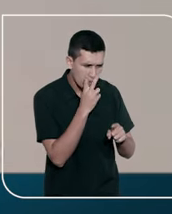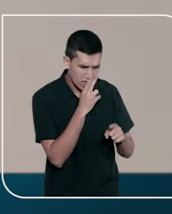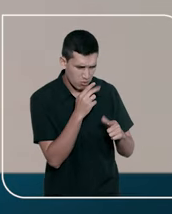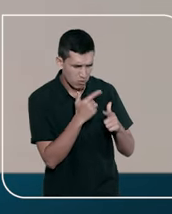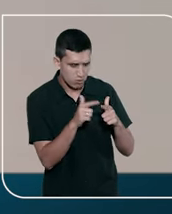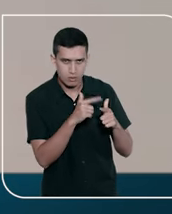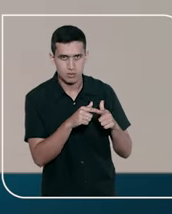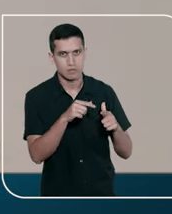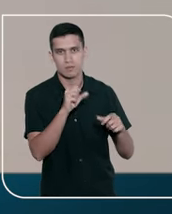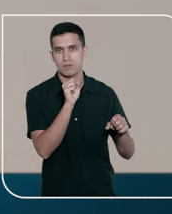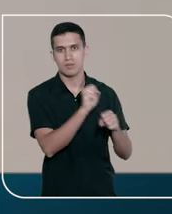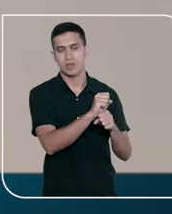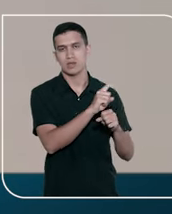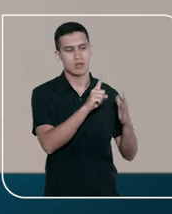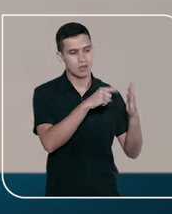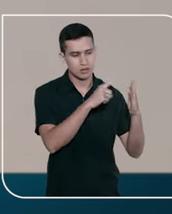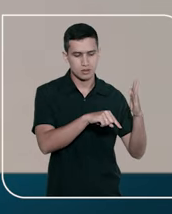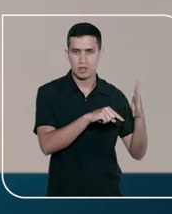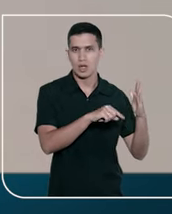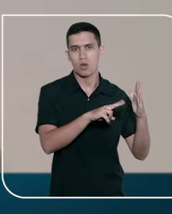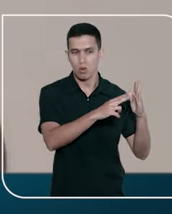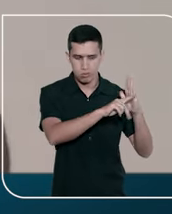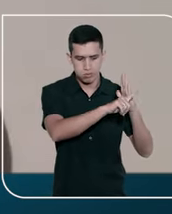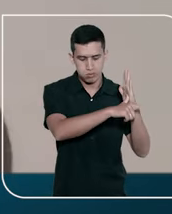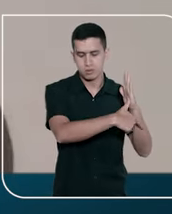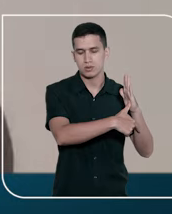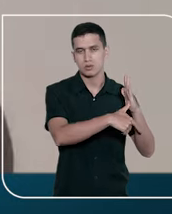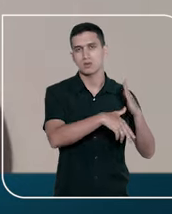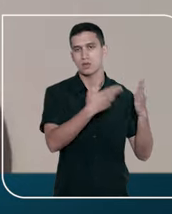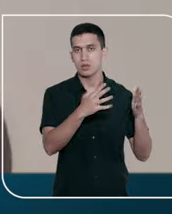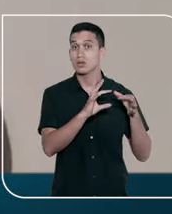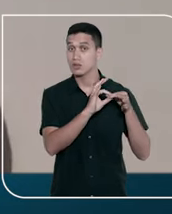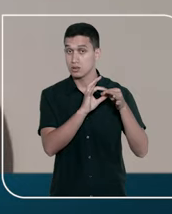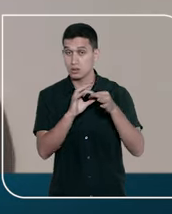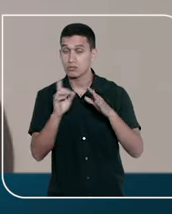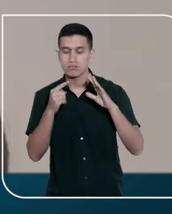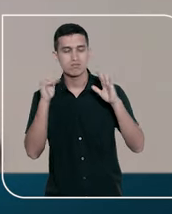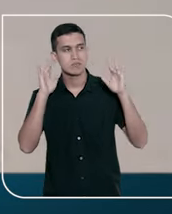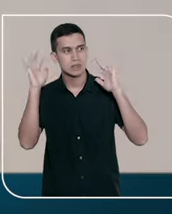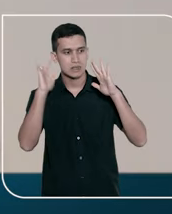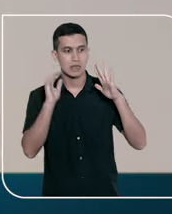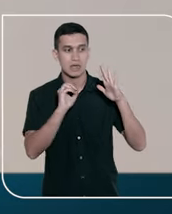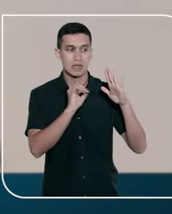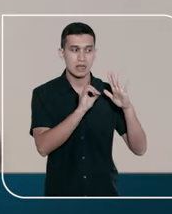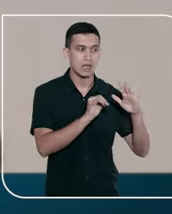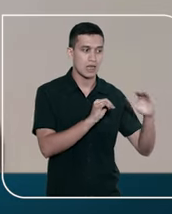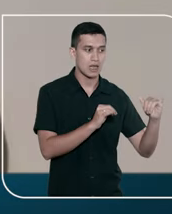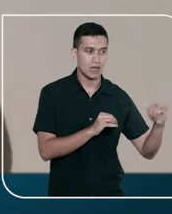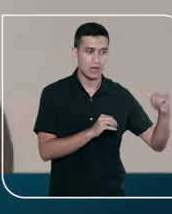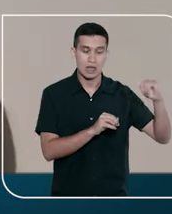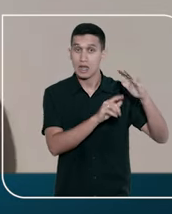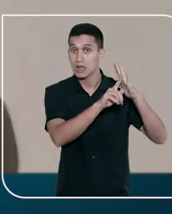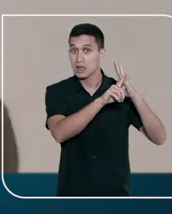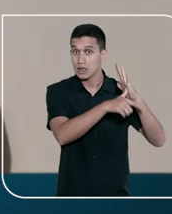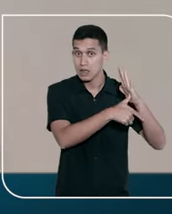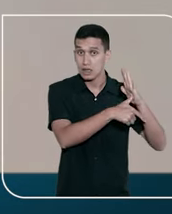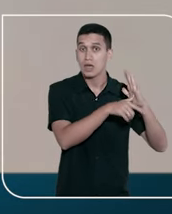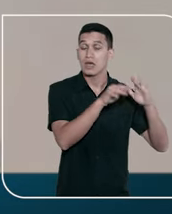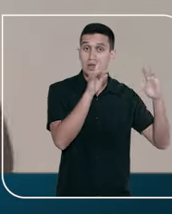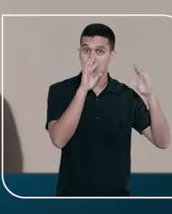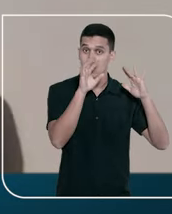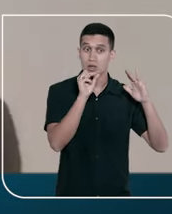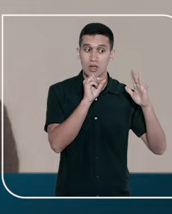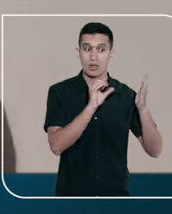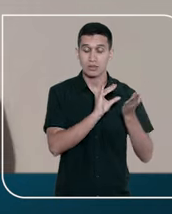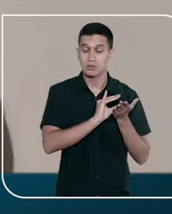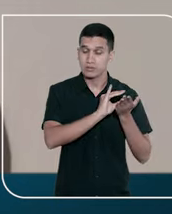Então, não se pode, nesse contexto, entender que, pelo atraso de voo, a indenização é presumida. A indenização presumida, o